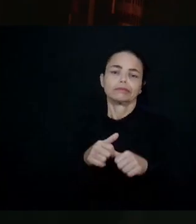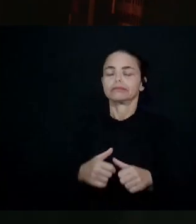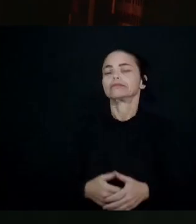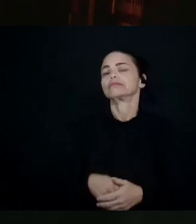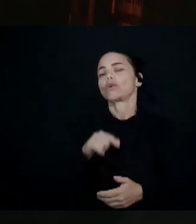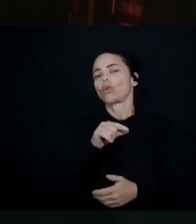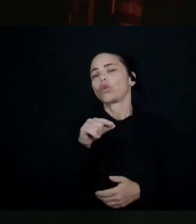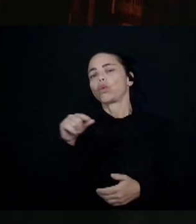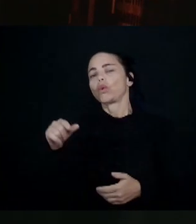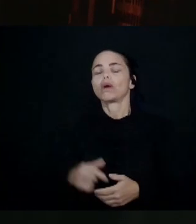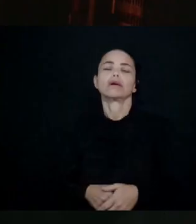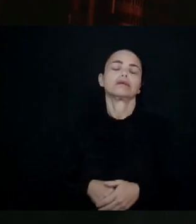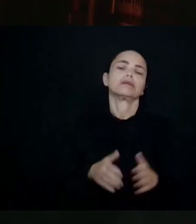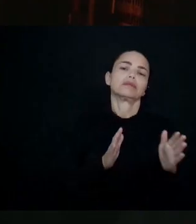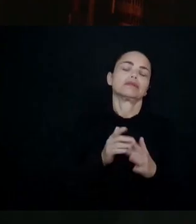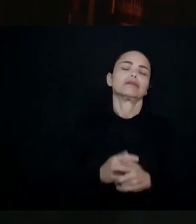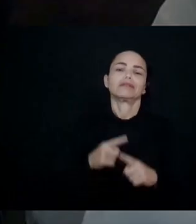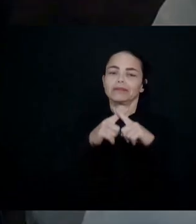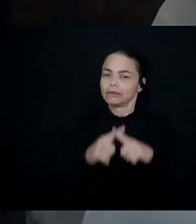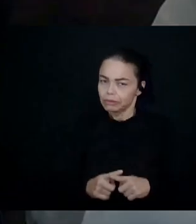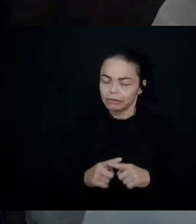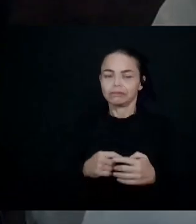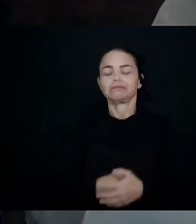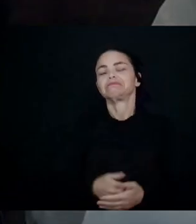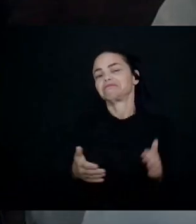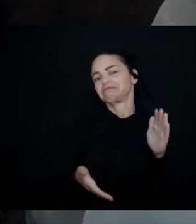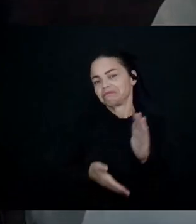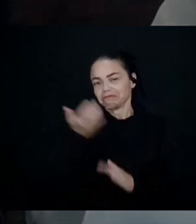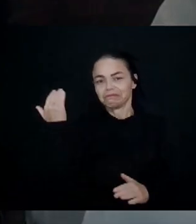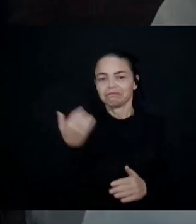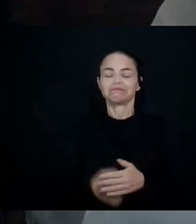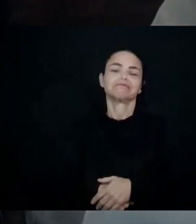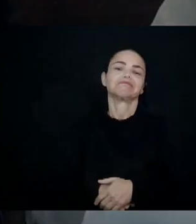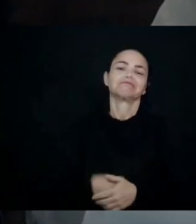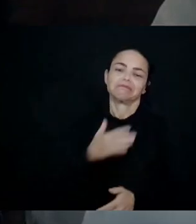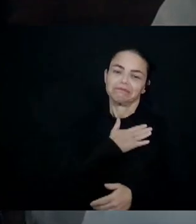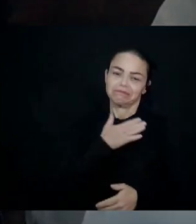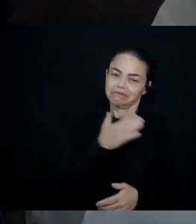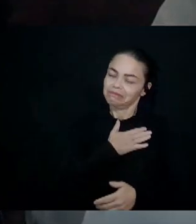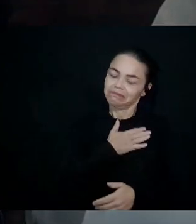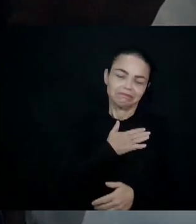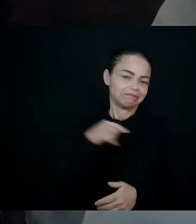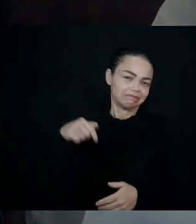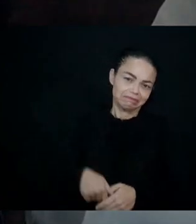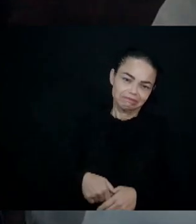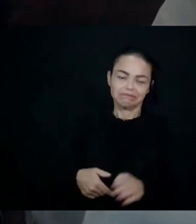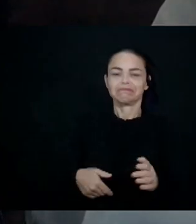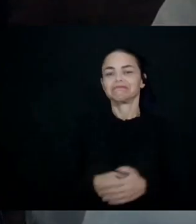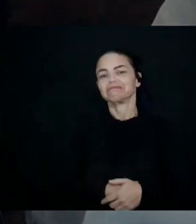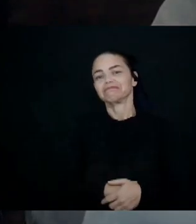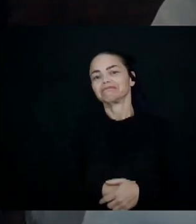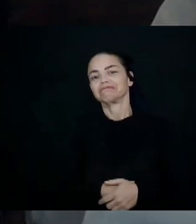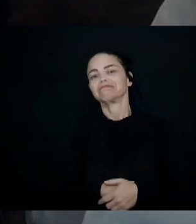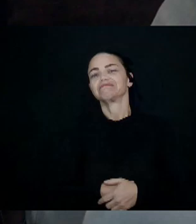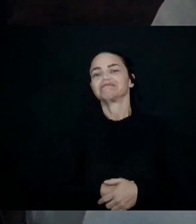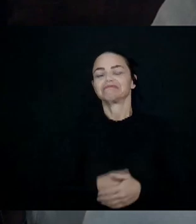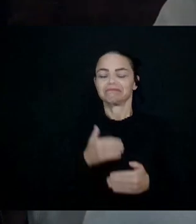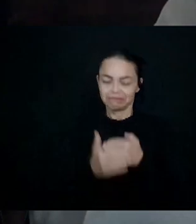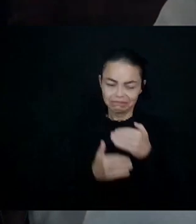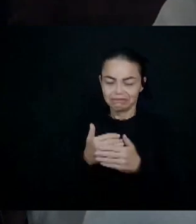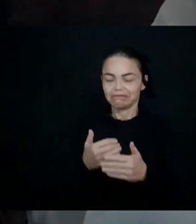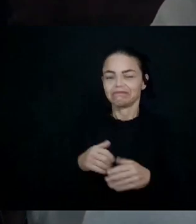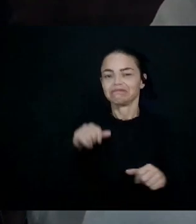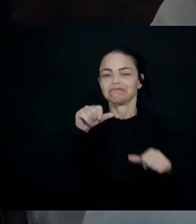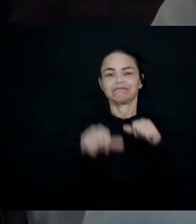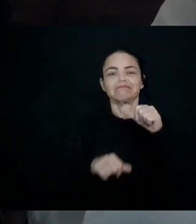da competição? Bora, Rafa, vamos lá. Para mim, com certeza, vale mais esse processo de troca de figurinha,